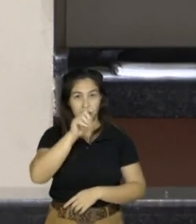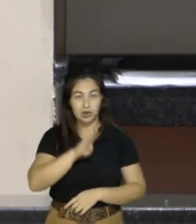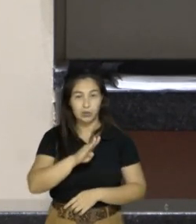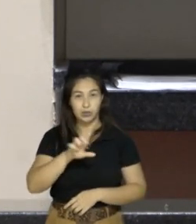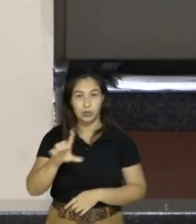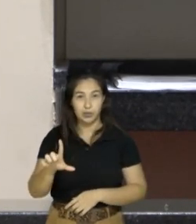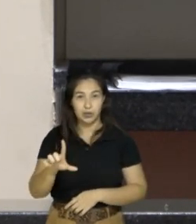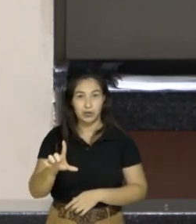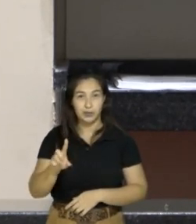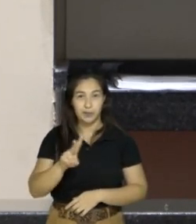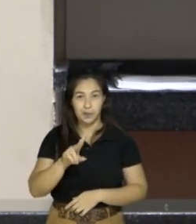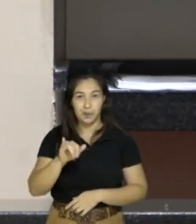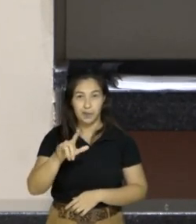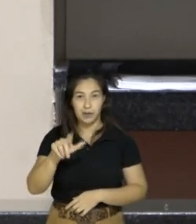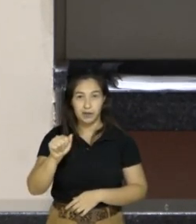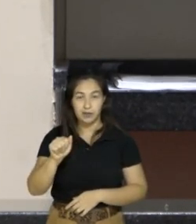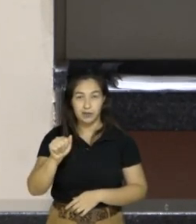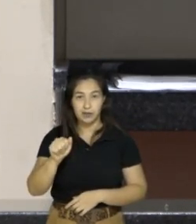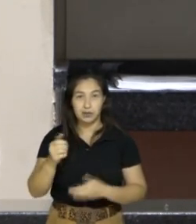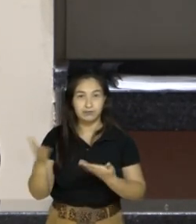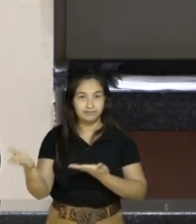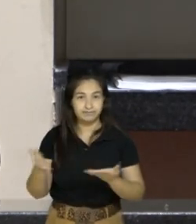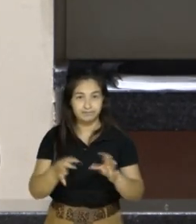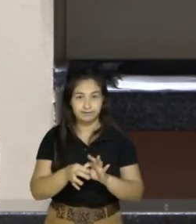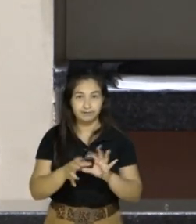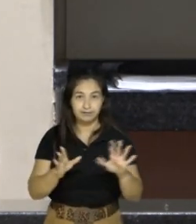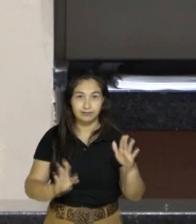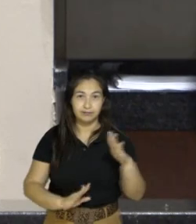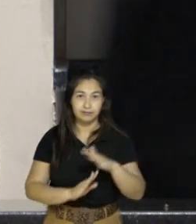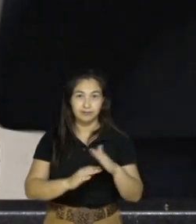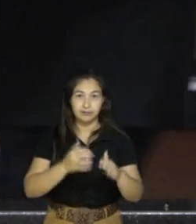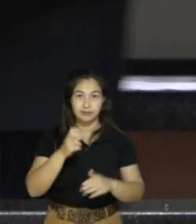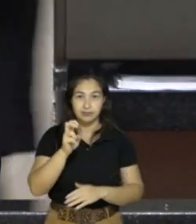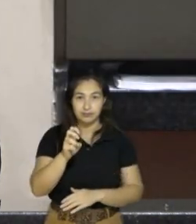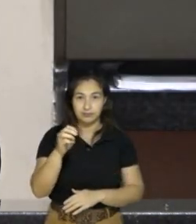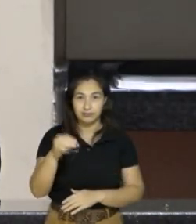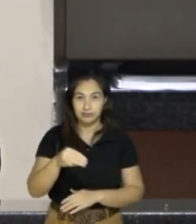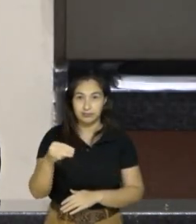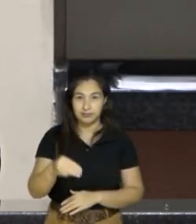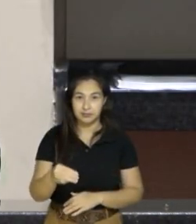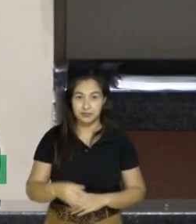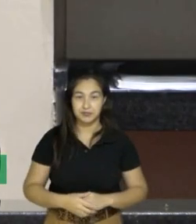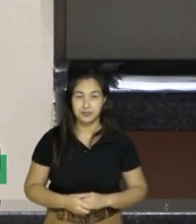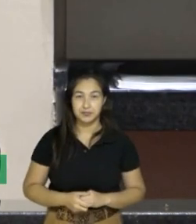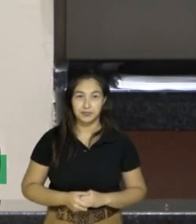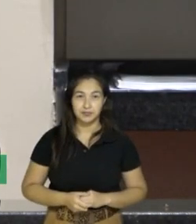Itaipava e conselho a palavra pelo tempo de até cinco minutos